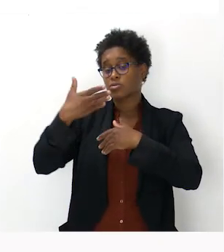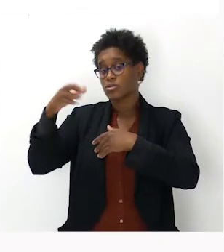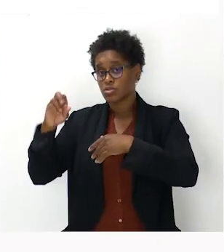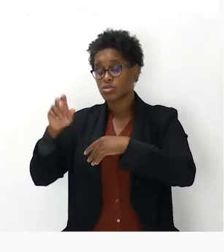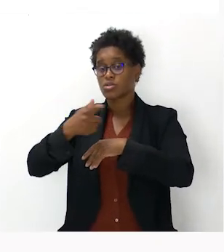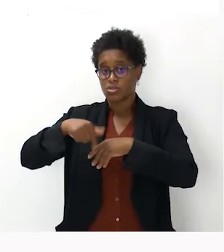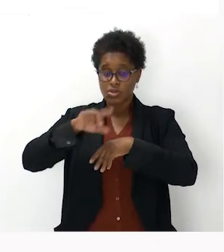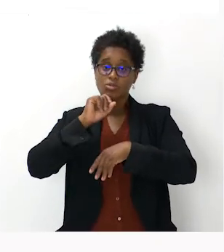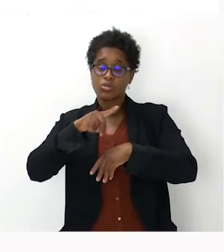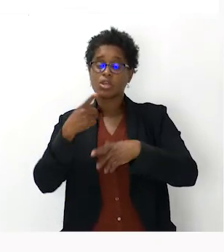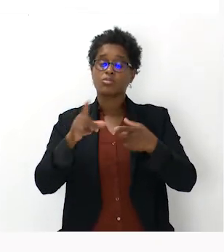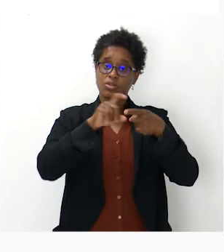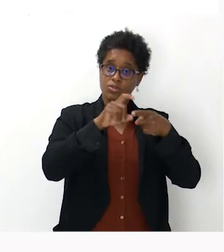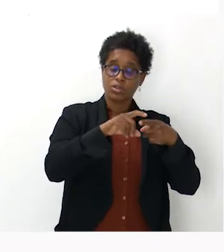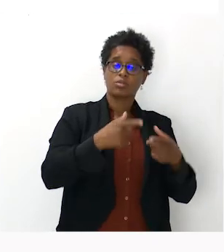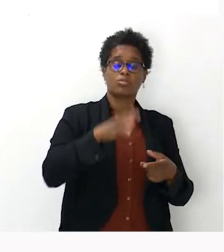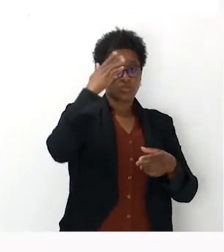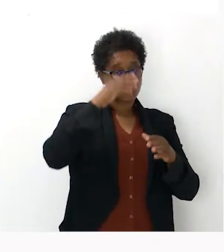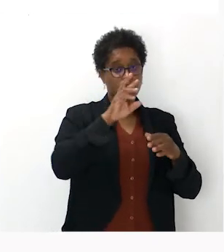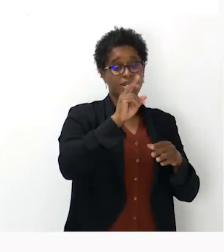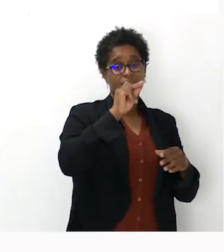antecedente como o consequente pelo número 2.